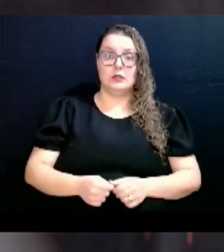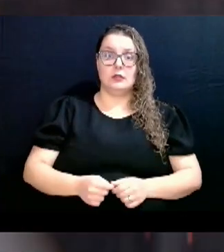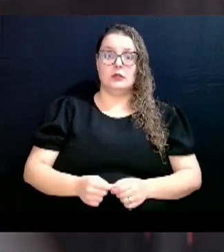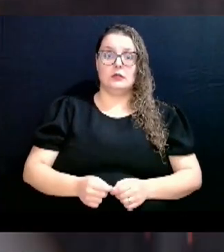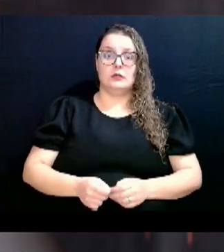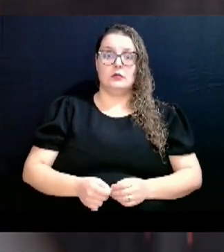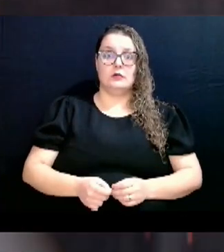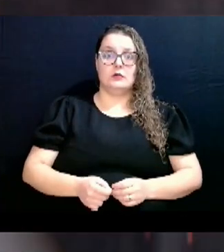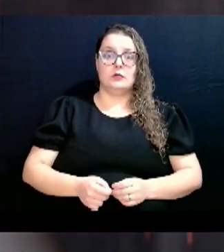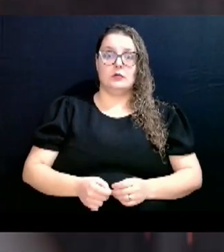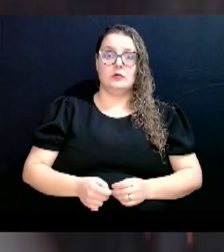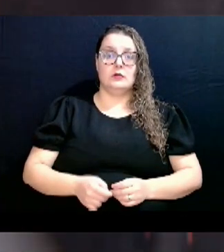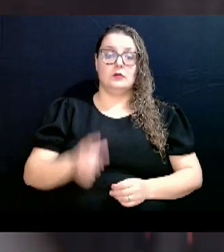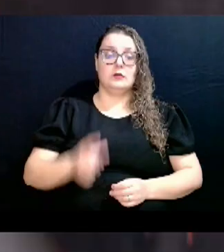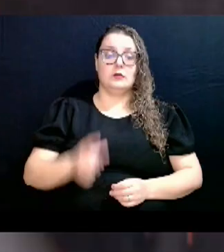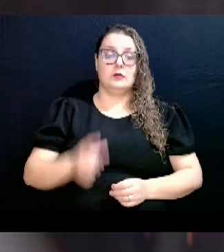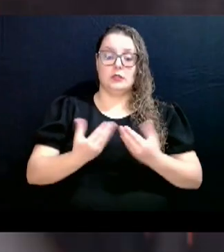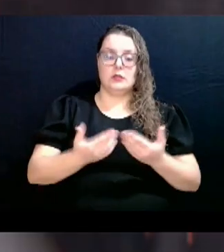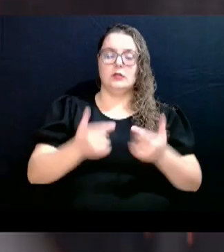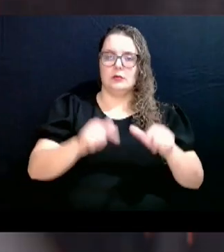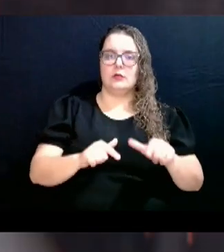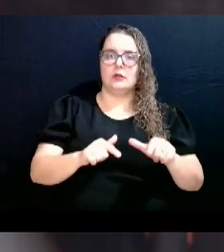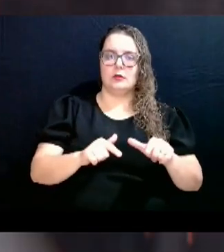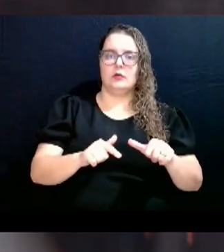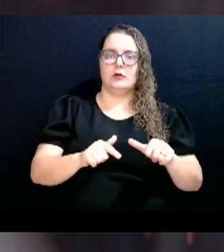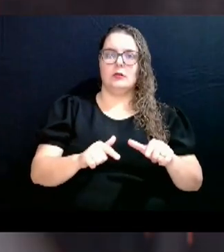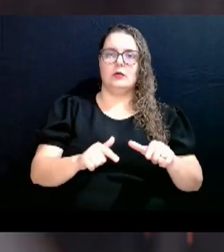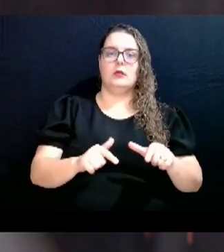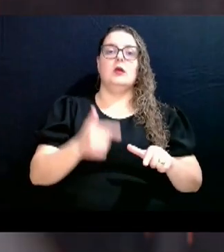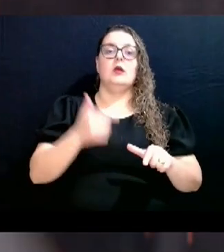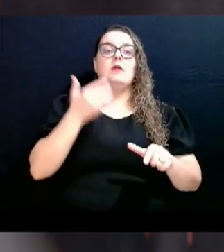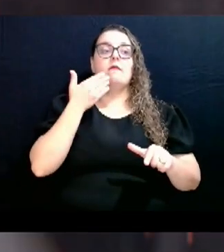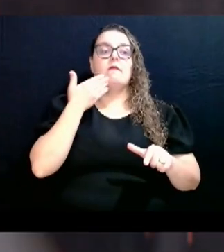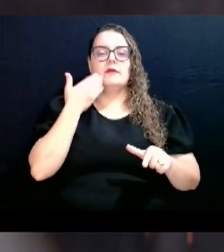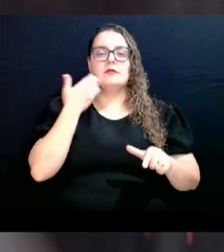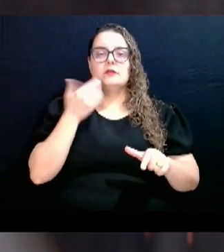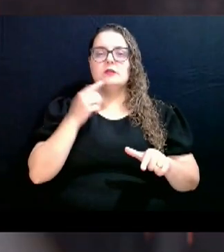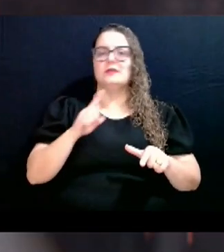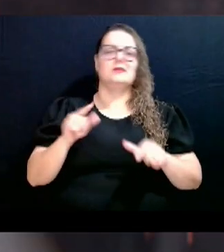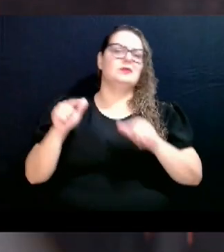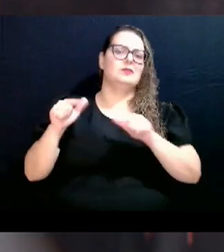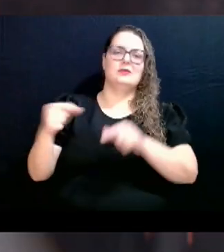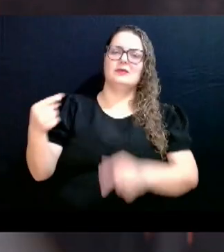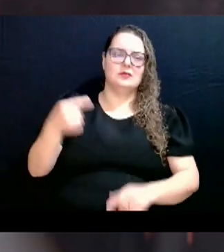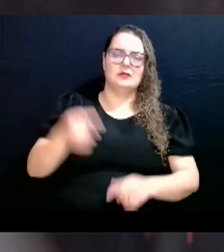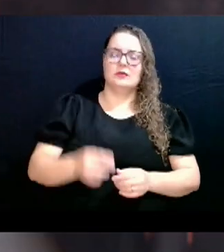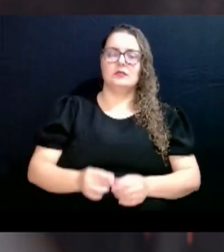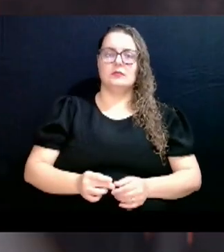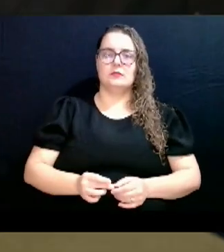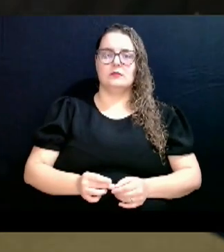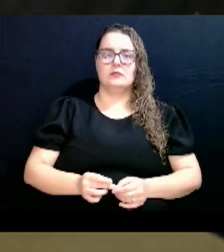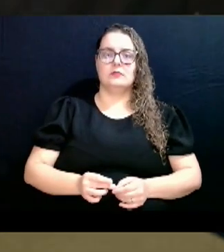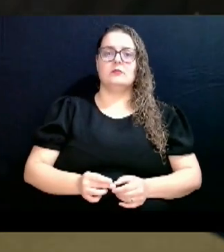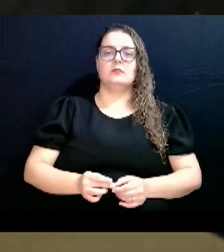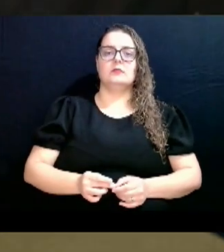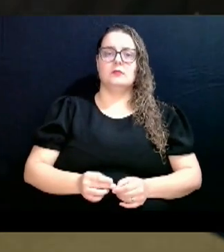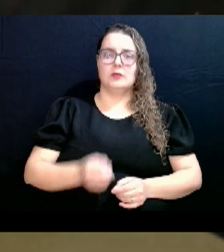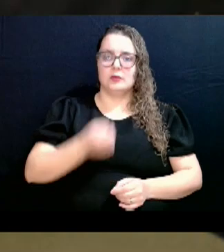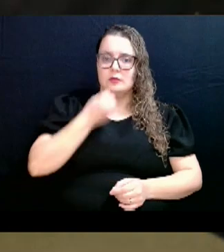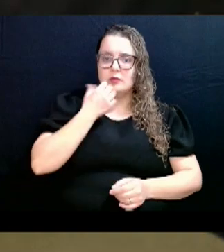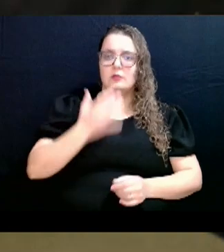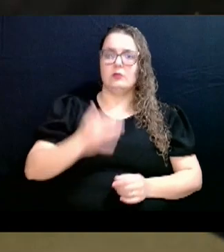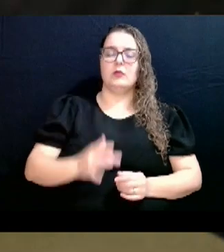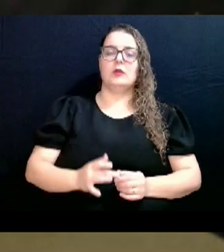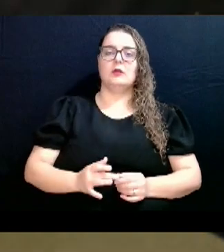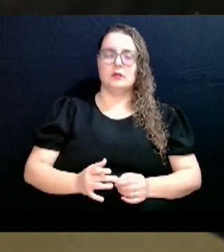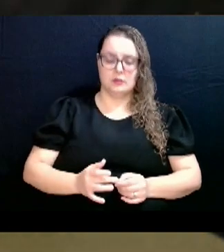criança um ambiente facilitador, e não um ambiente que seja negativo. Muito bem explicado.